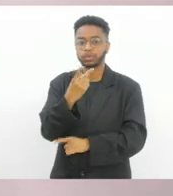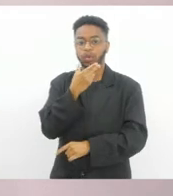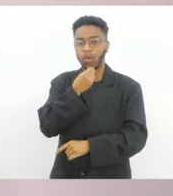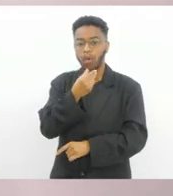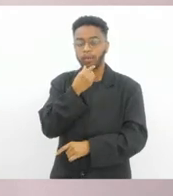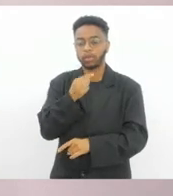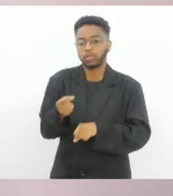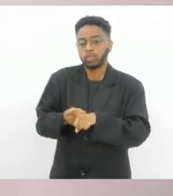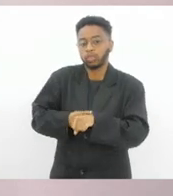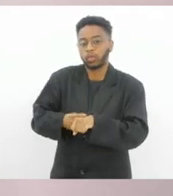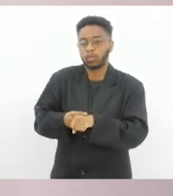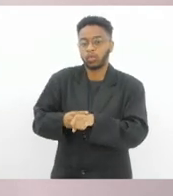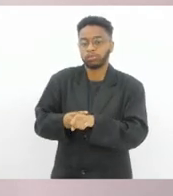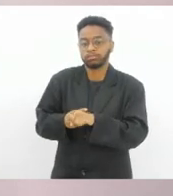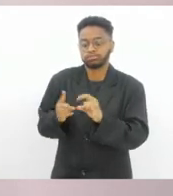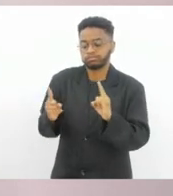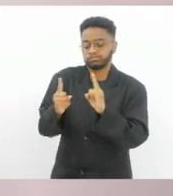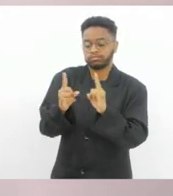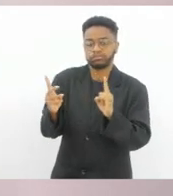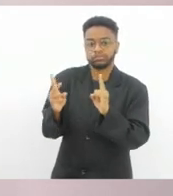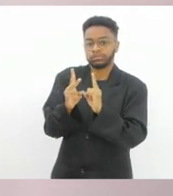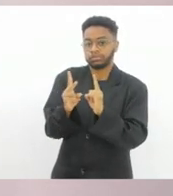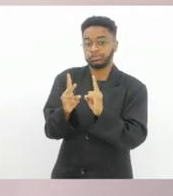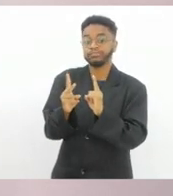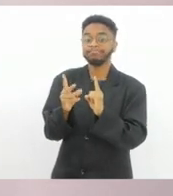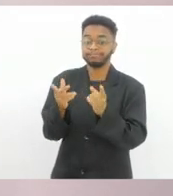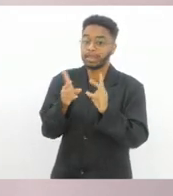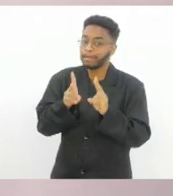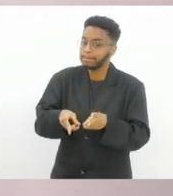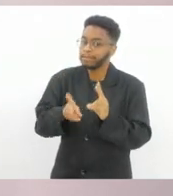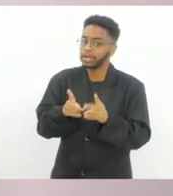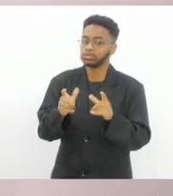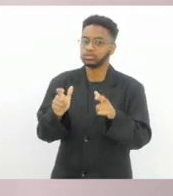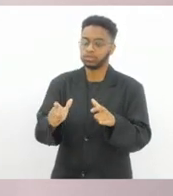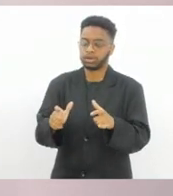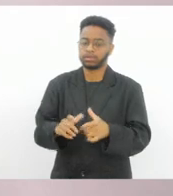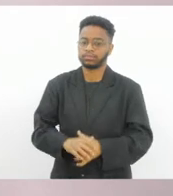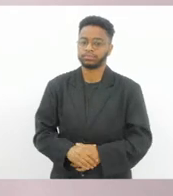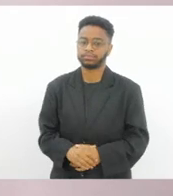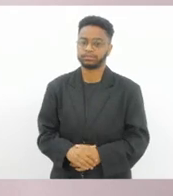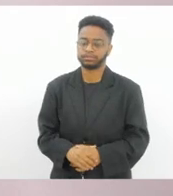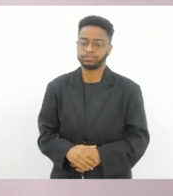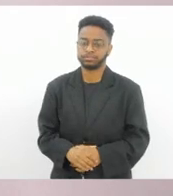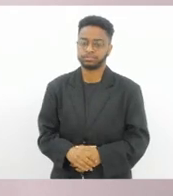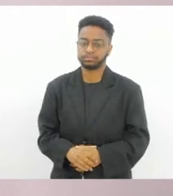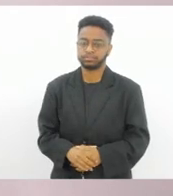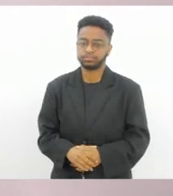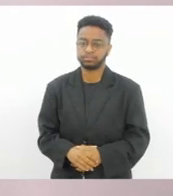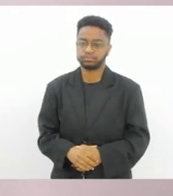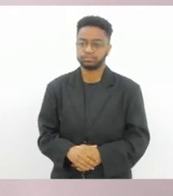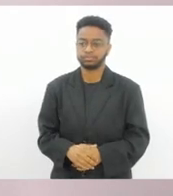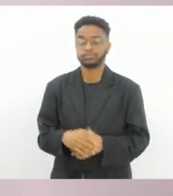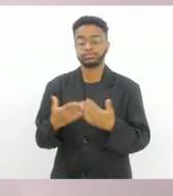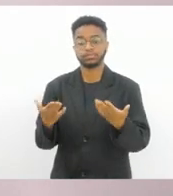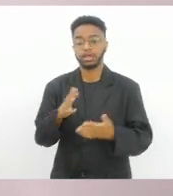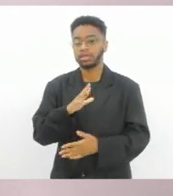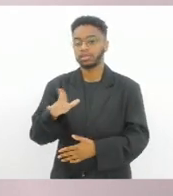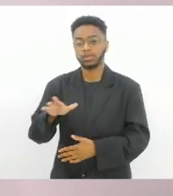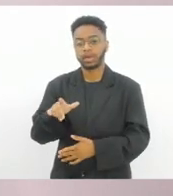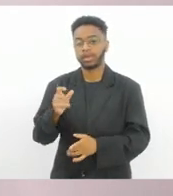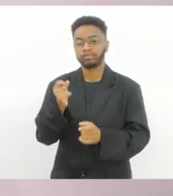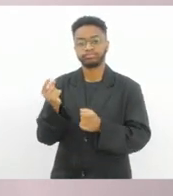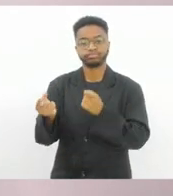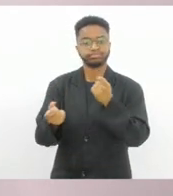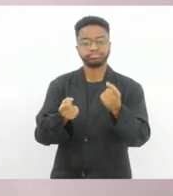na frente dela, ou seja, estupro coletivo na mesma boate. Então, não são casos